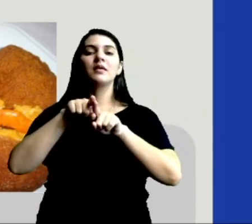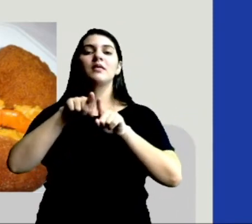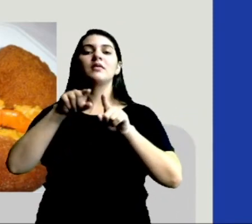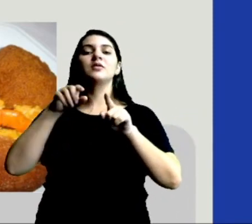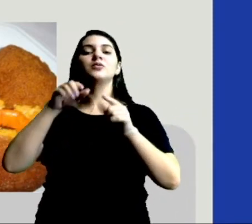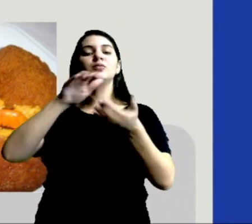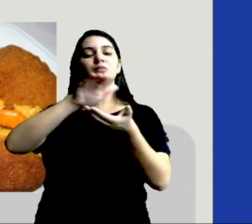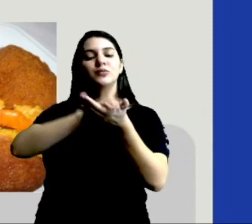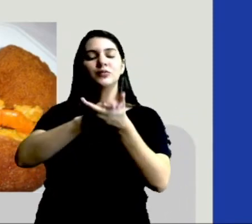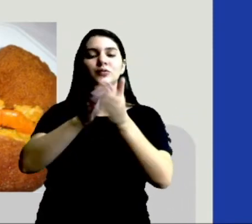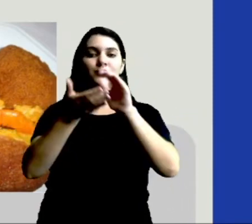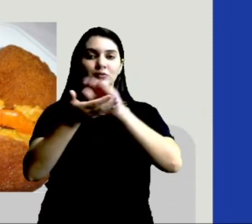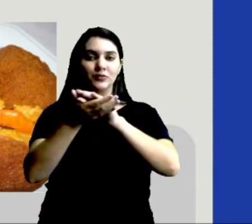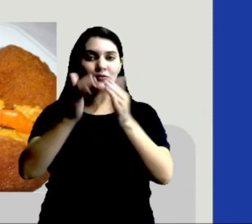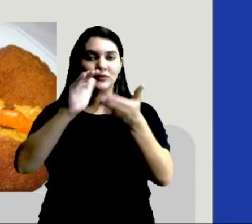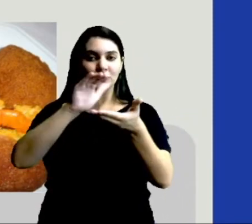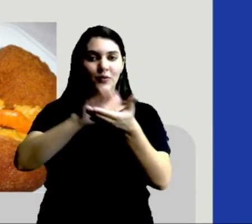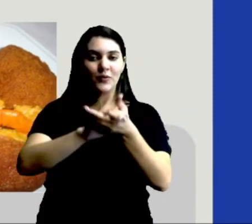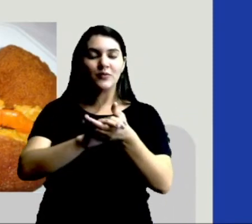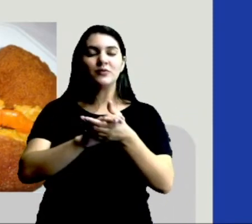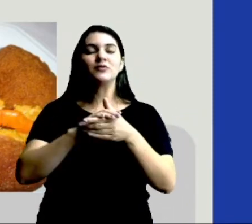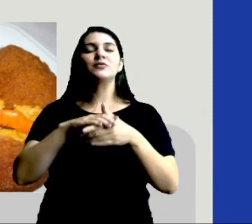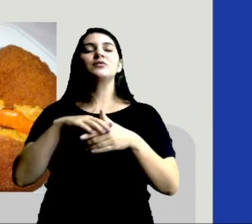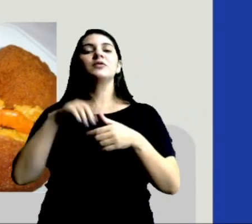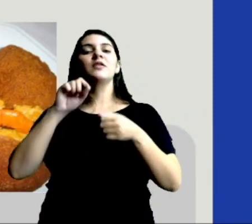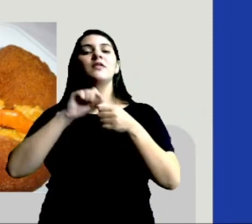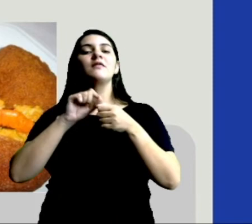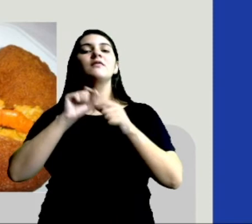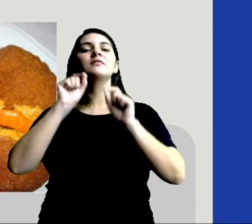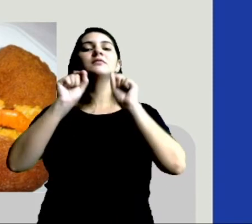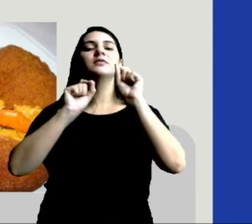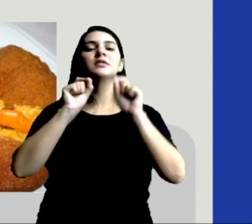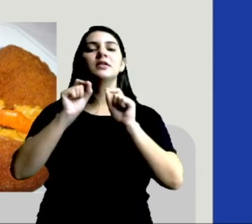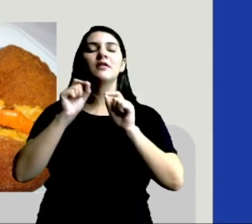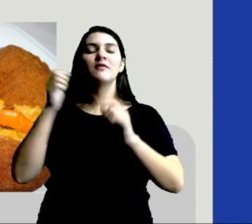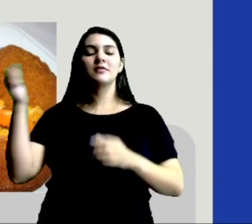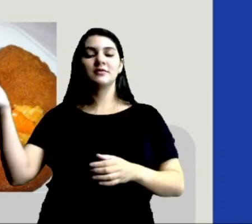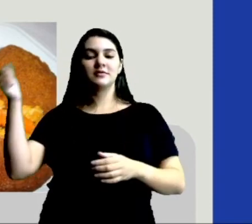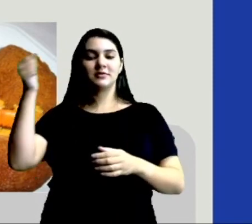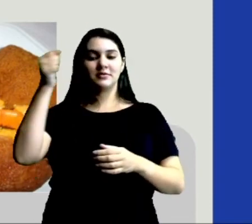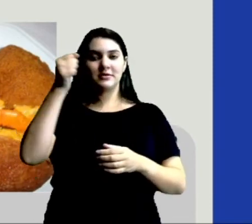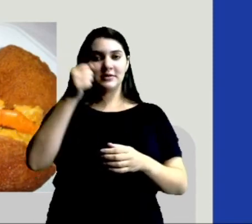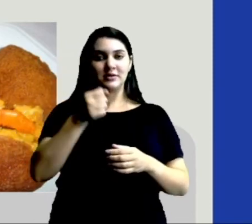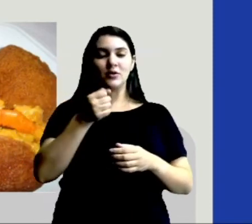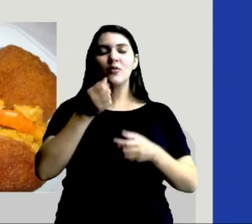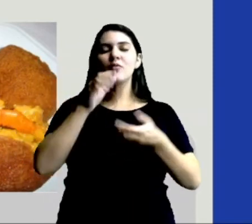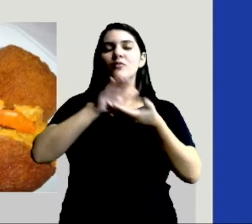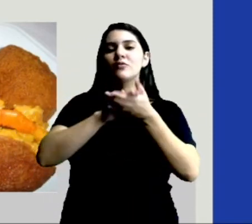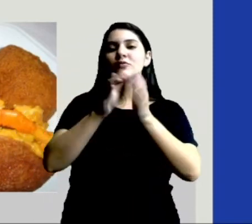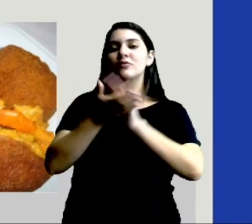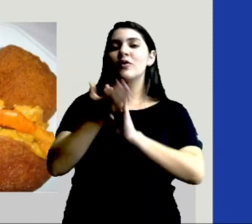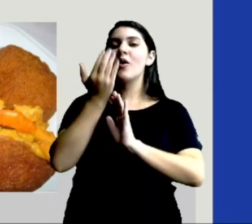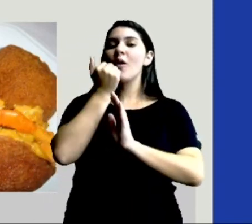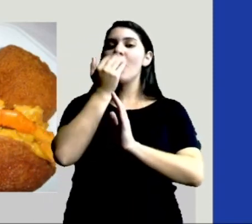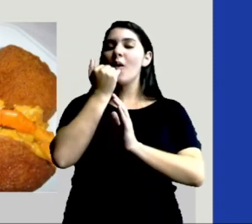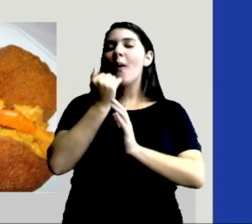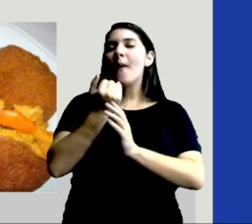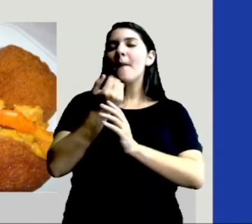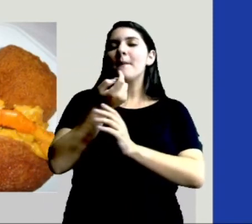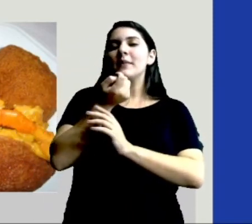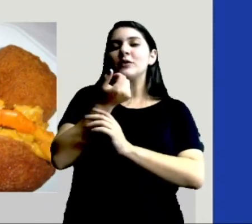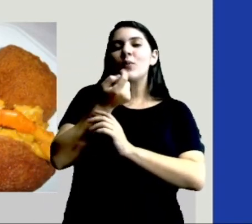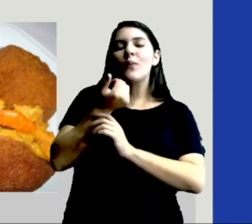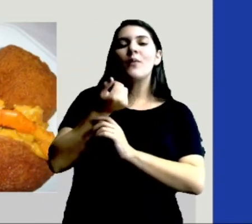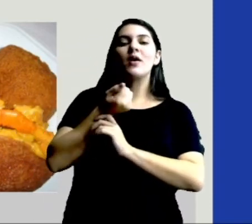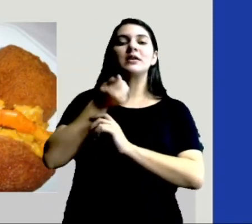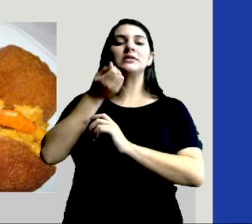nosso cuscuz, o cuscuz que foi trazido, olha aí, o cuscuz que a gente come praticamente todos os dias,